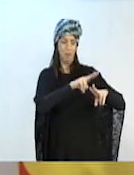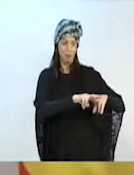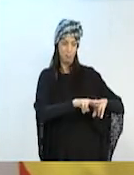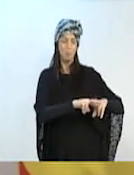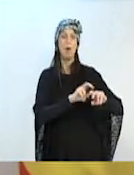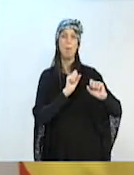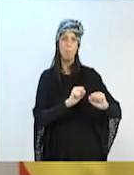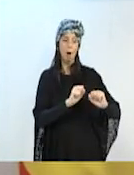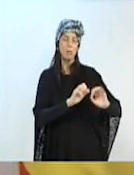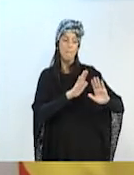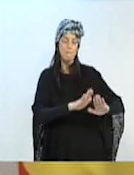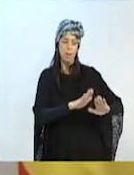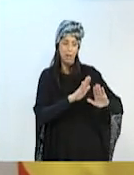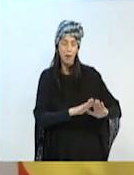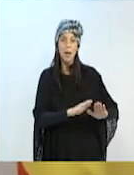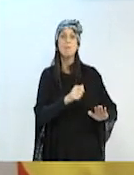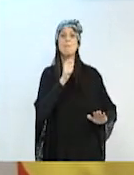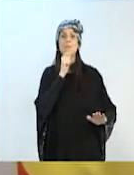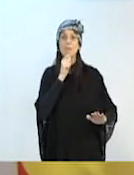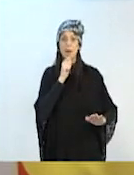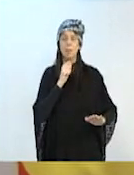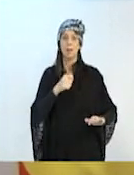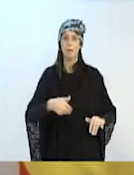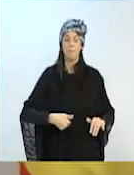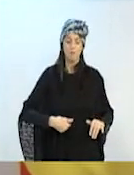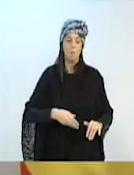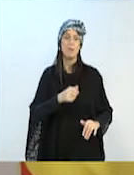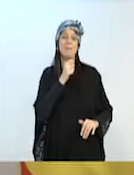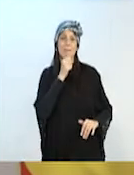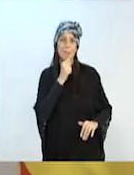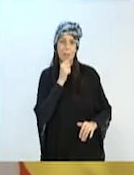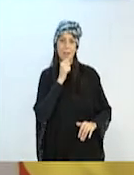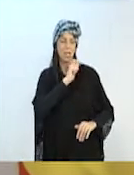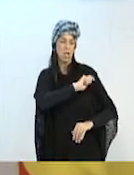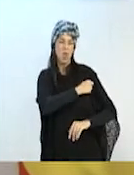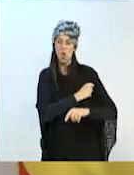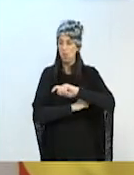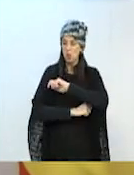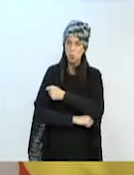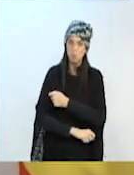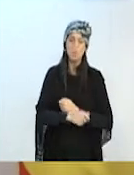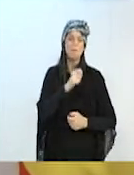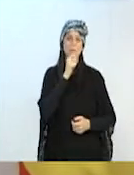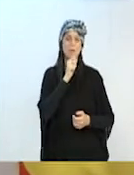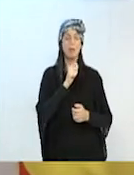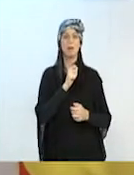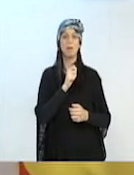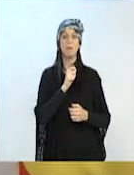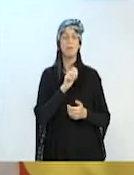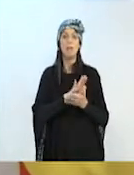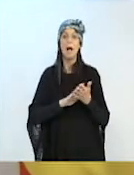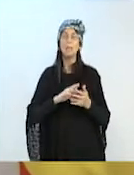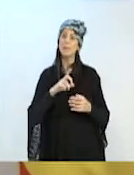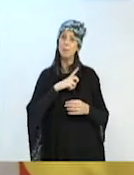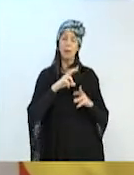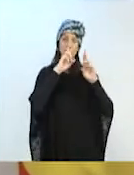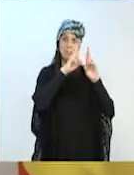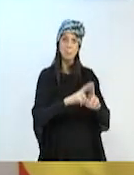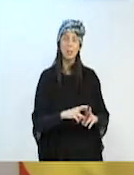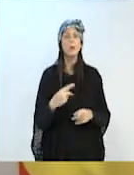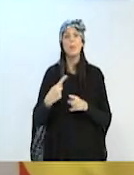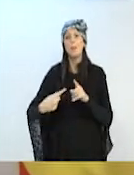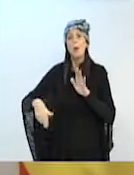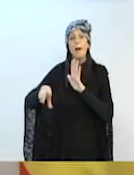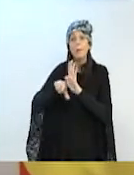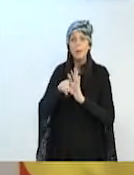e sem risco de morte. É muito simples. Que se cumpra a lei. A nossa lei diz com muita clareza que